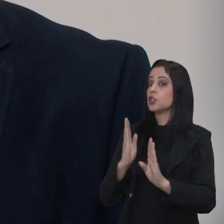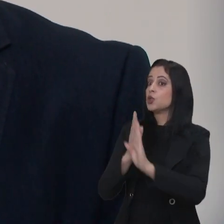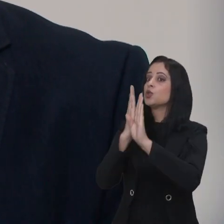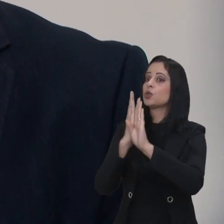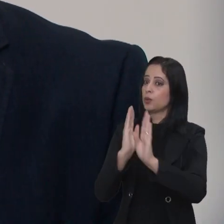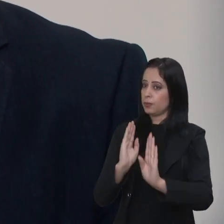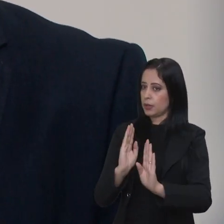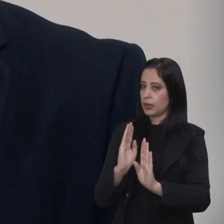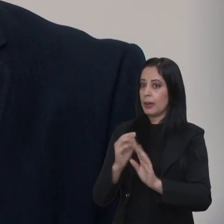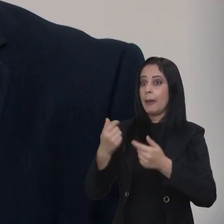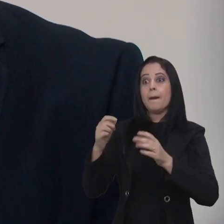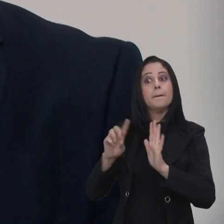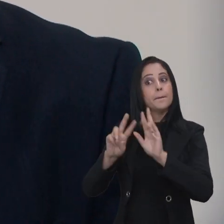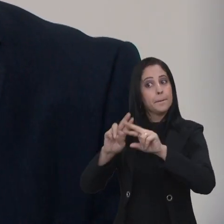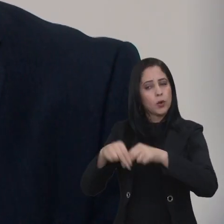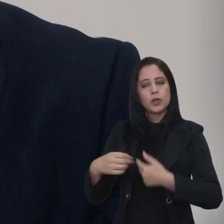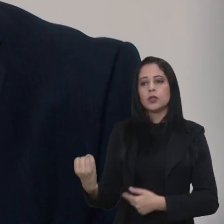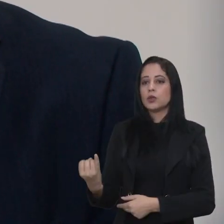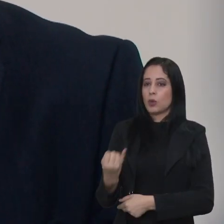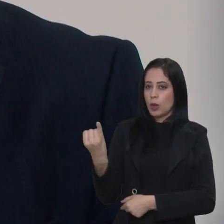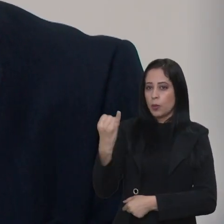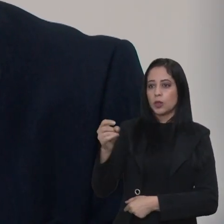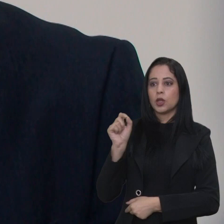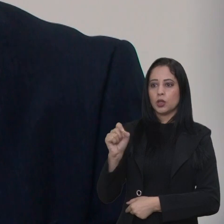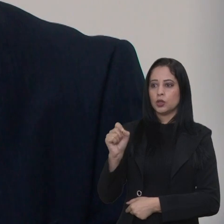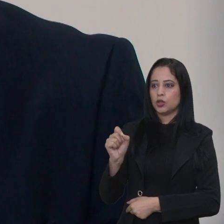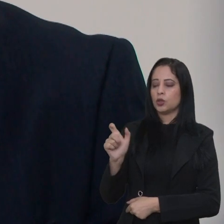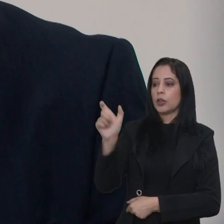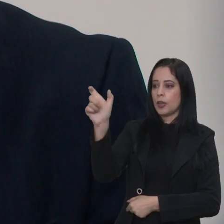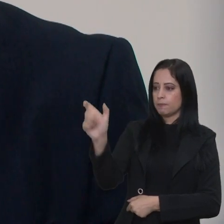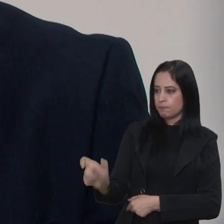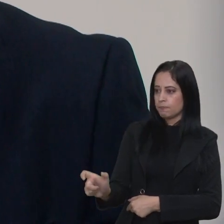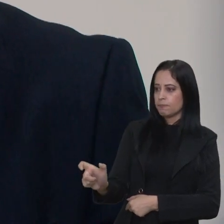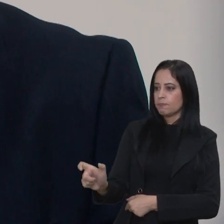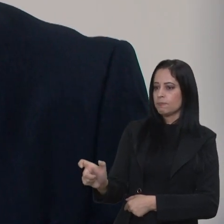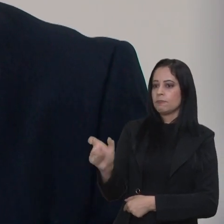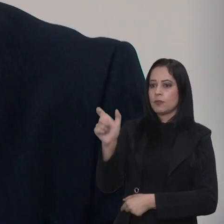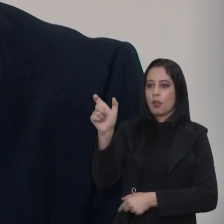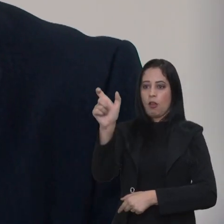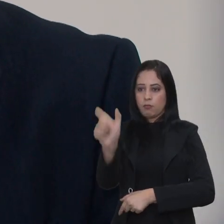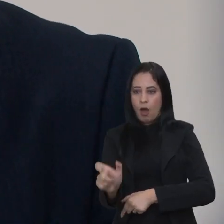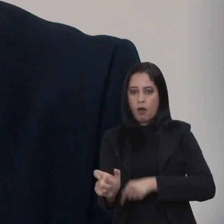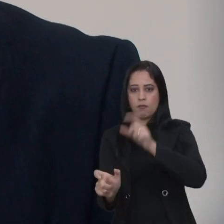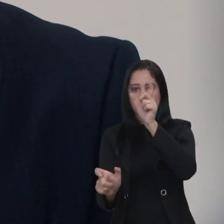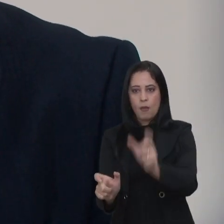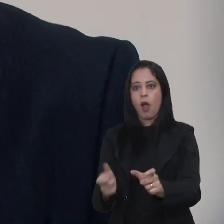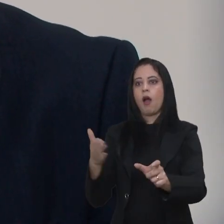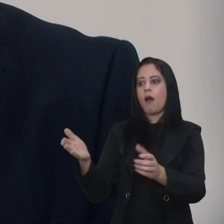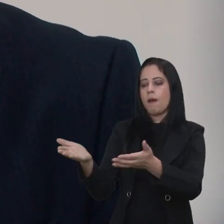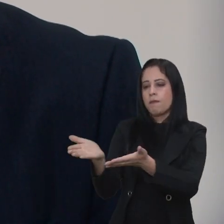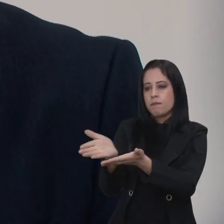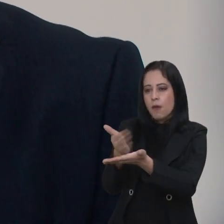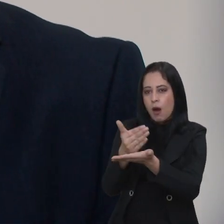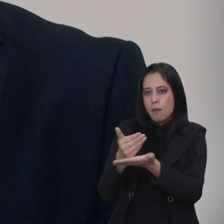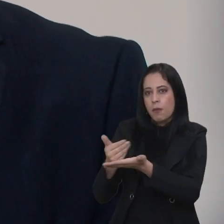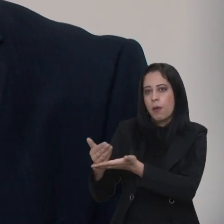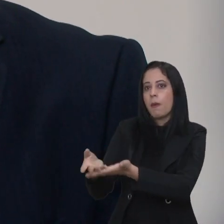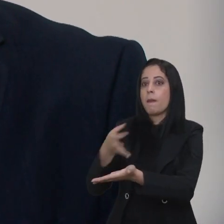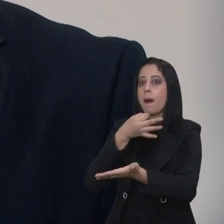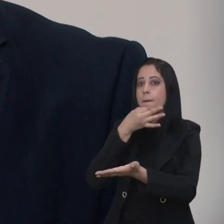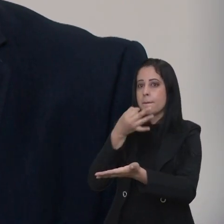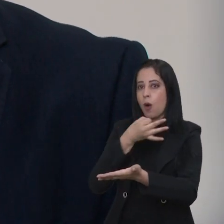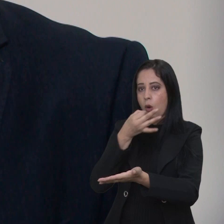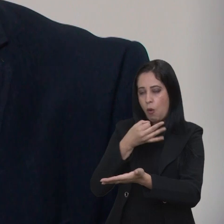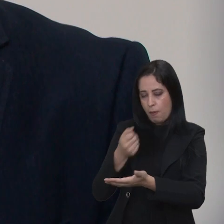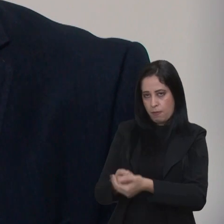um diagnóstico. Então é importante escutar aqueles que já têm uma vivência e já têm atuado